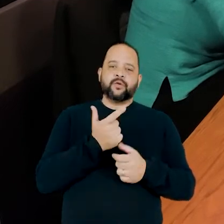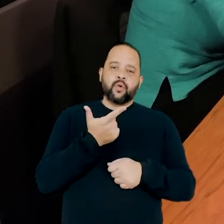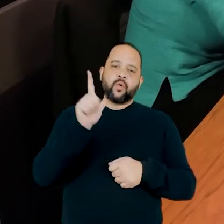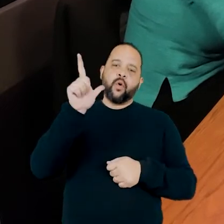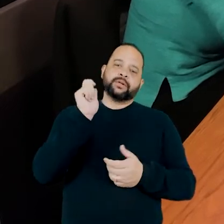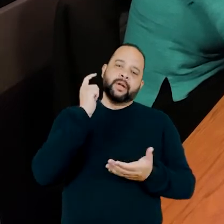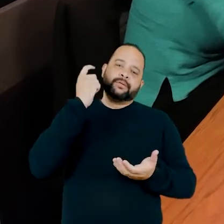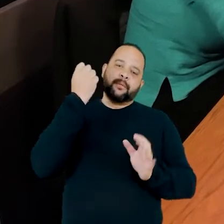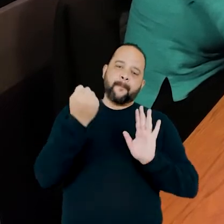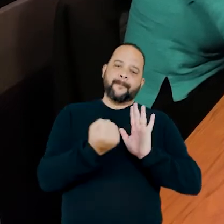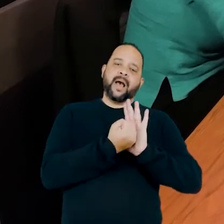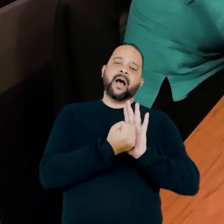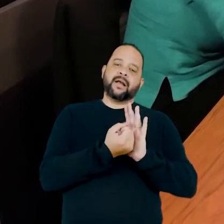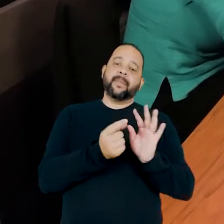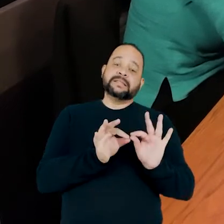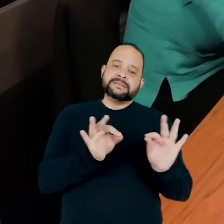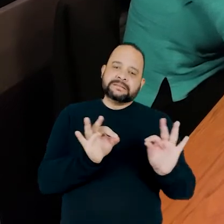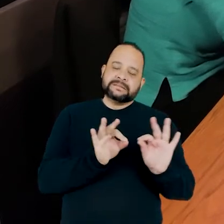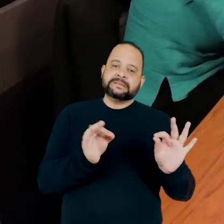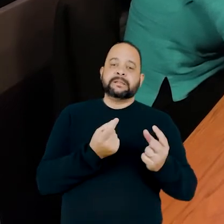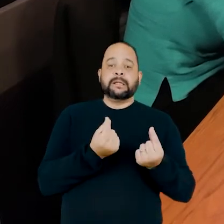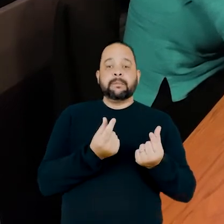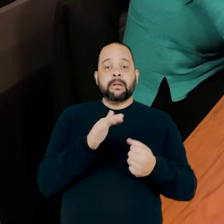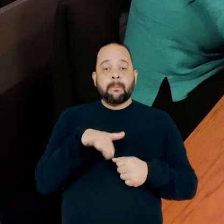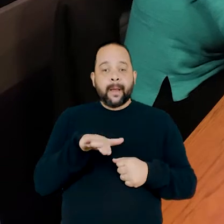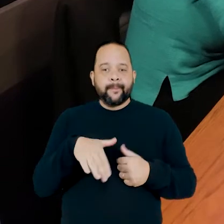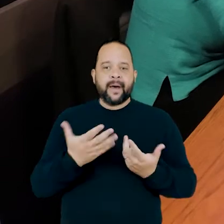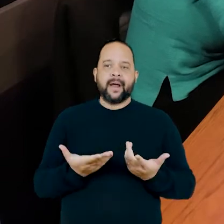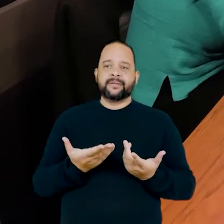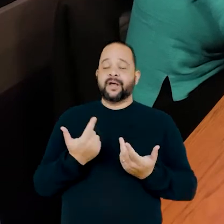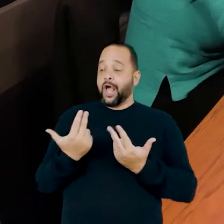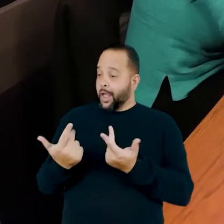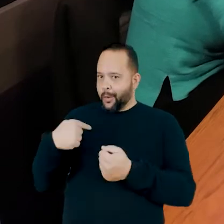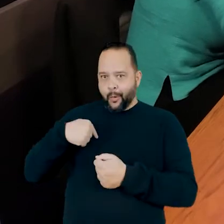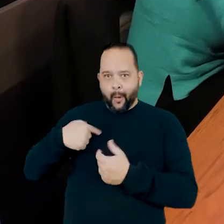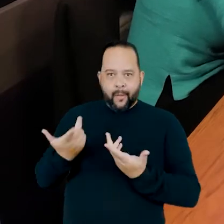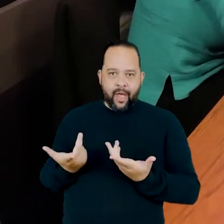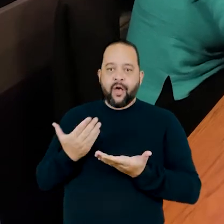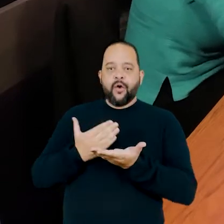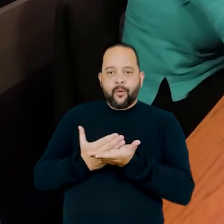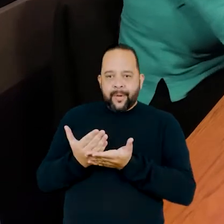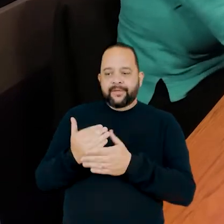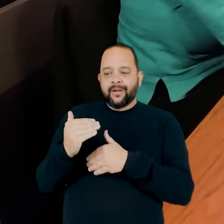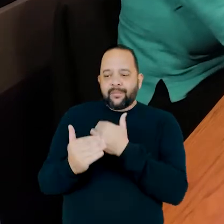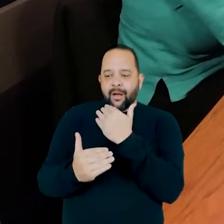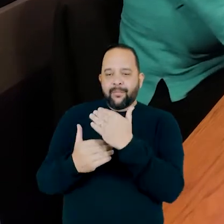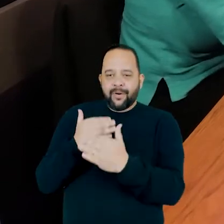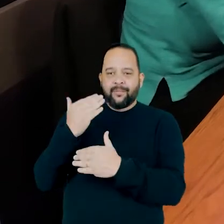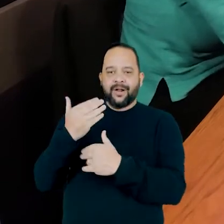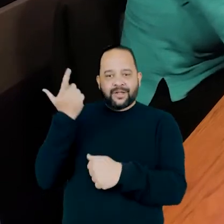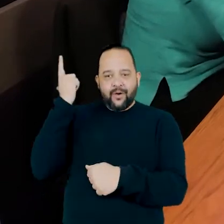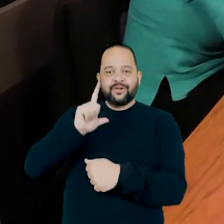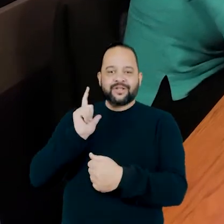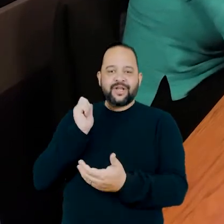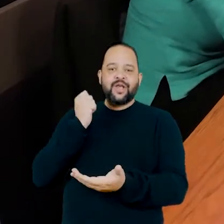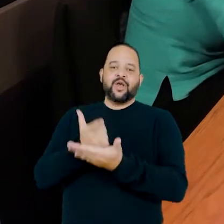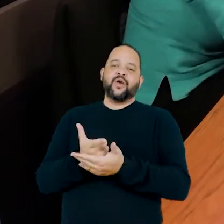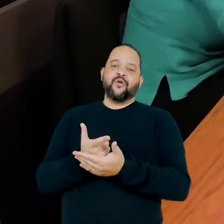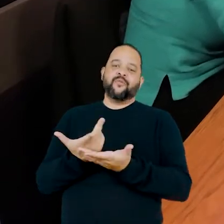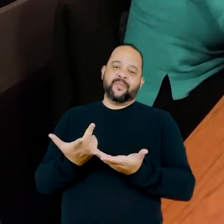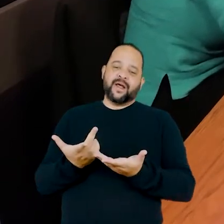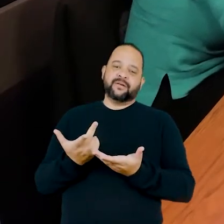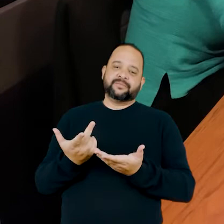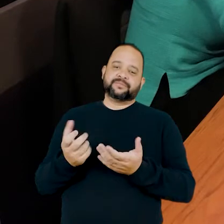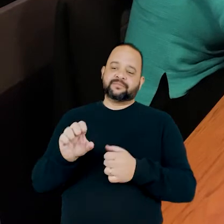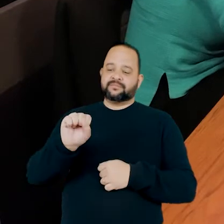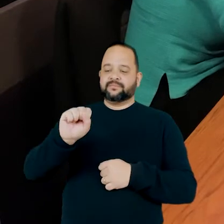caso, né? Do mal era a paixão dele. Mas teve que dar Tava lá. Tava um de cada vez ali. Sim,